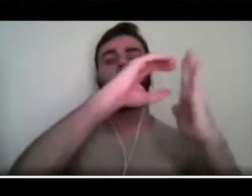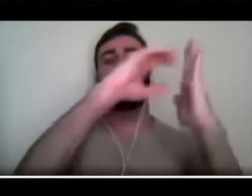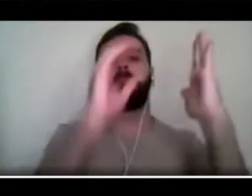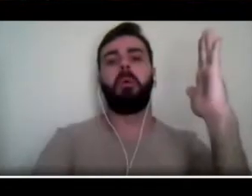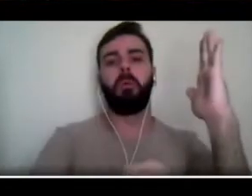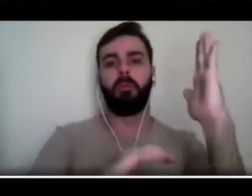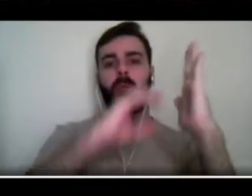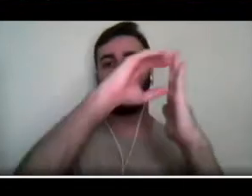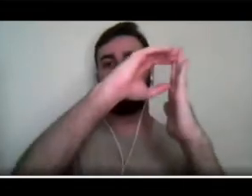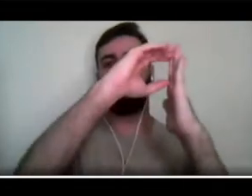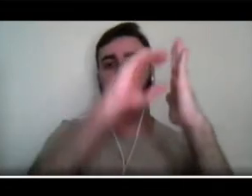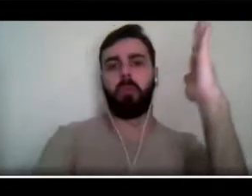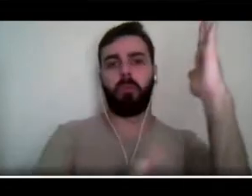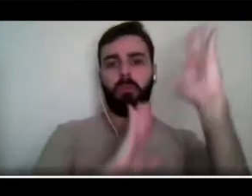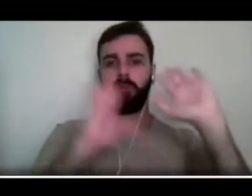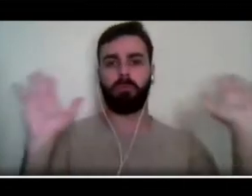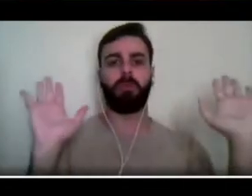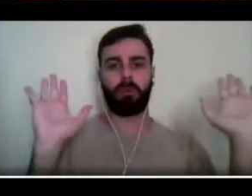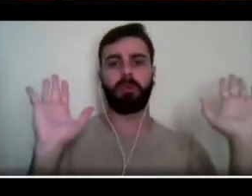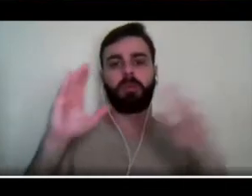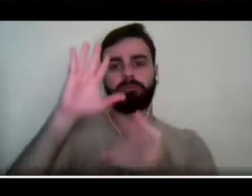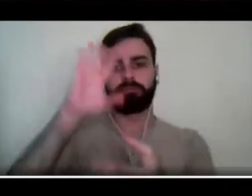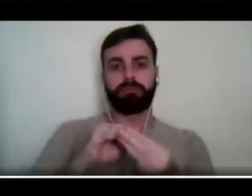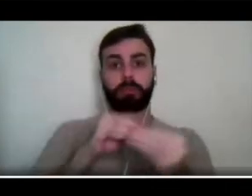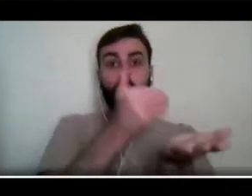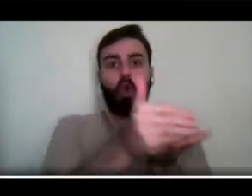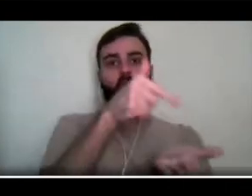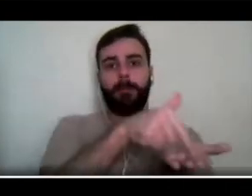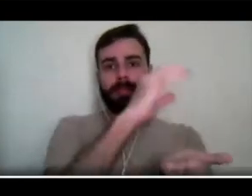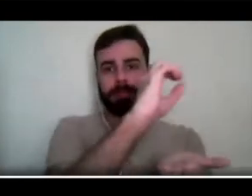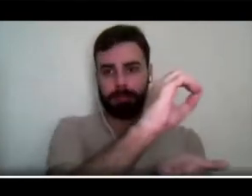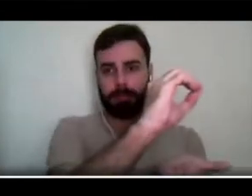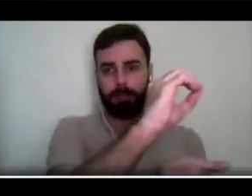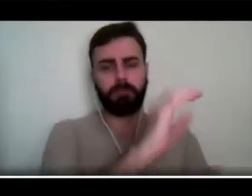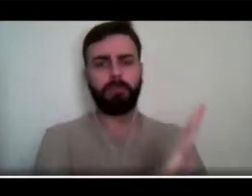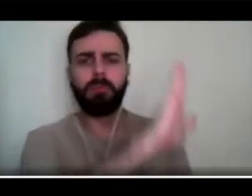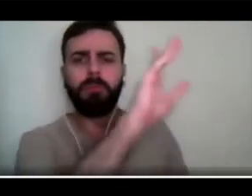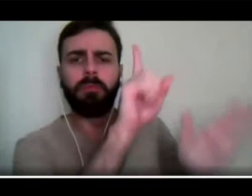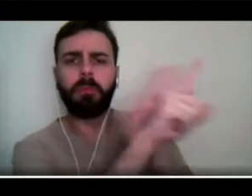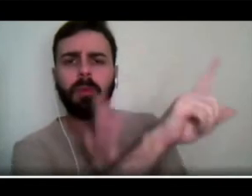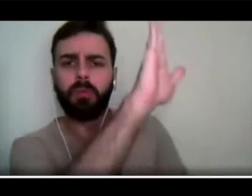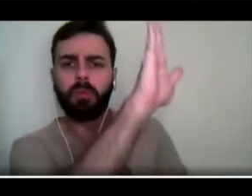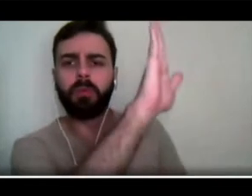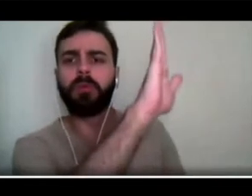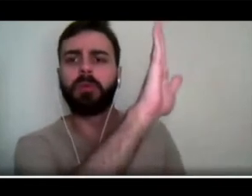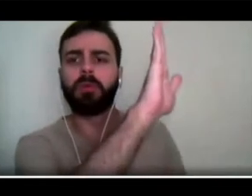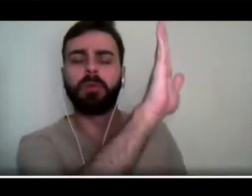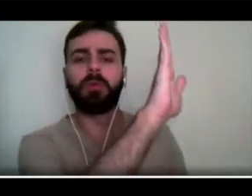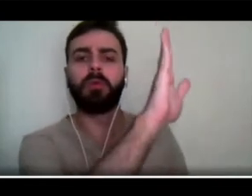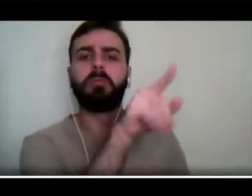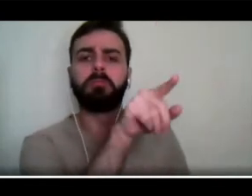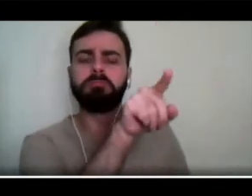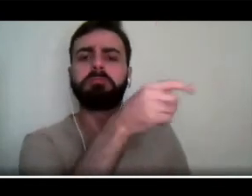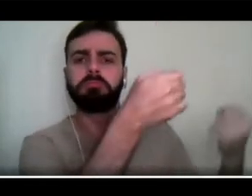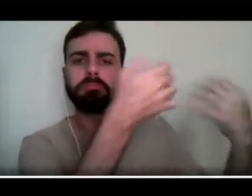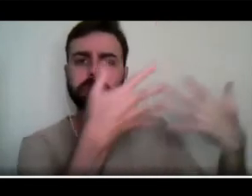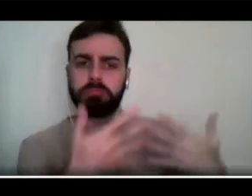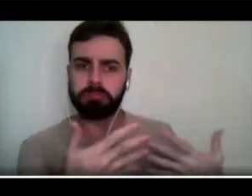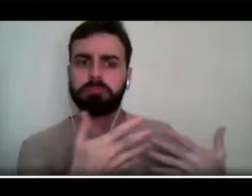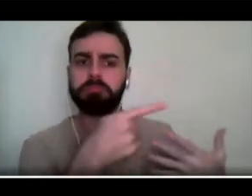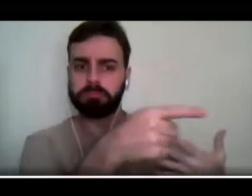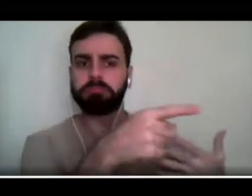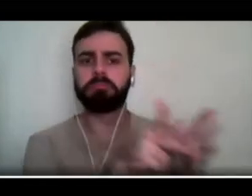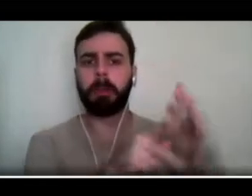zero. Então, eu tenho... Oi? Você falou que ele é projétil, ele não seria queda livre?